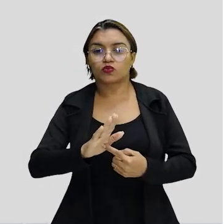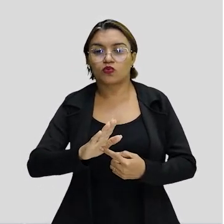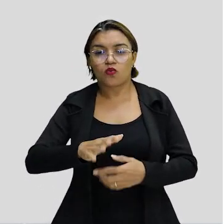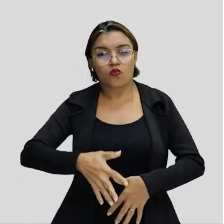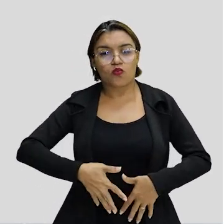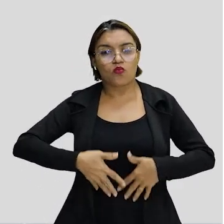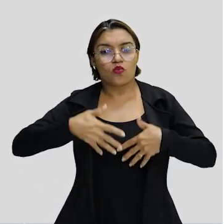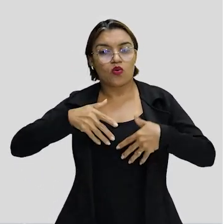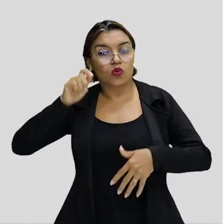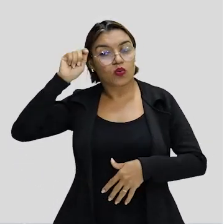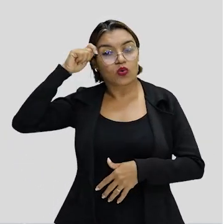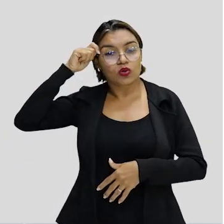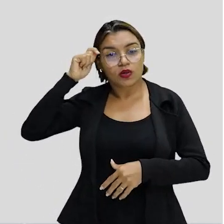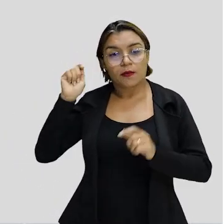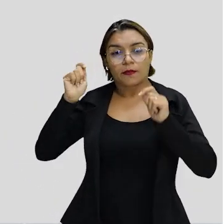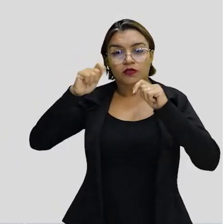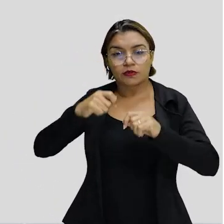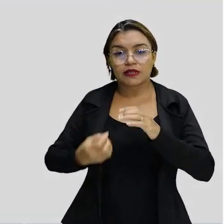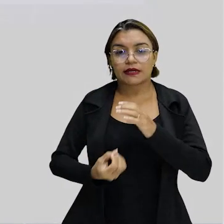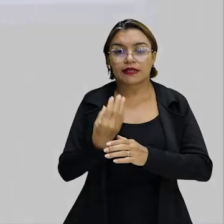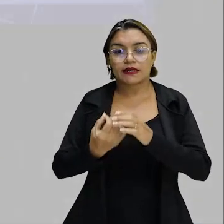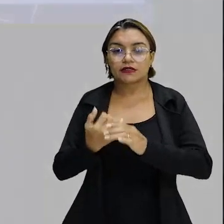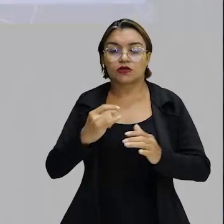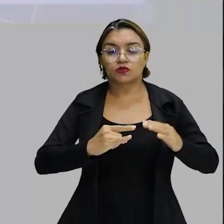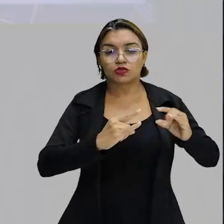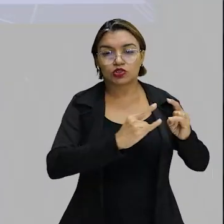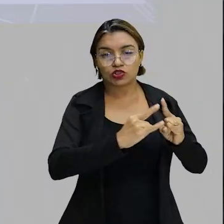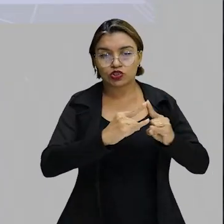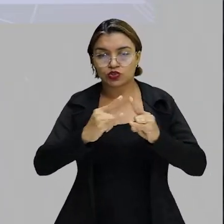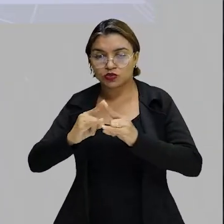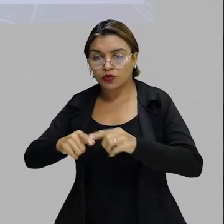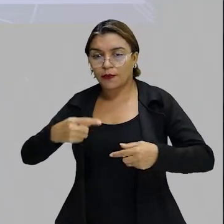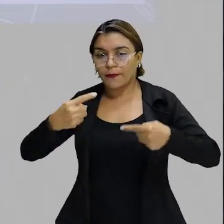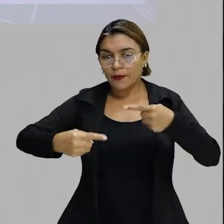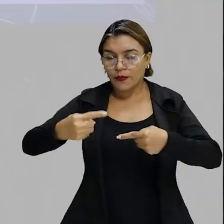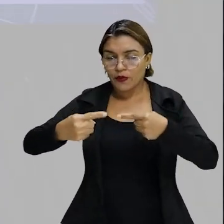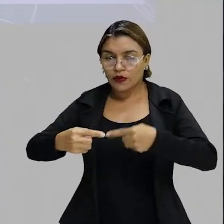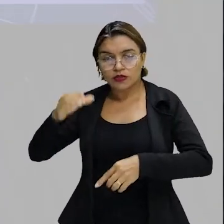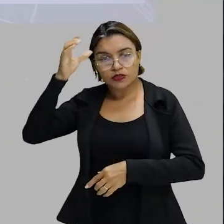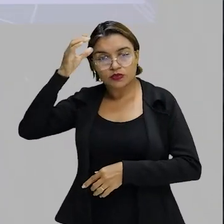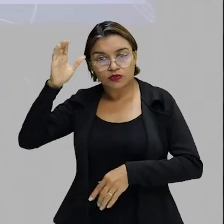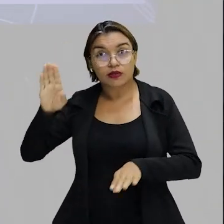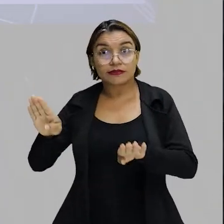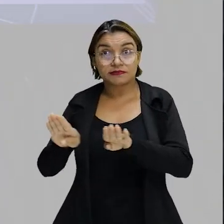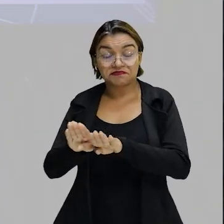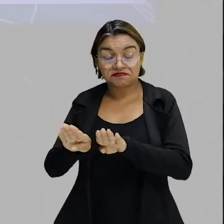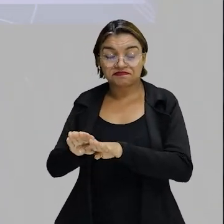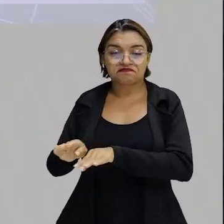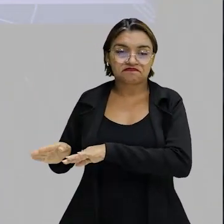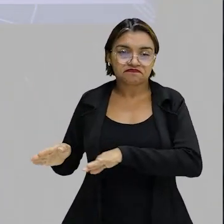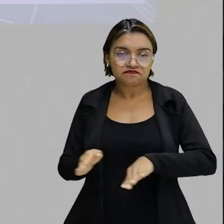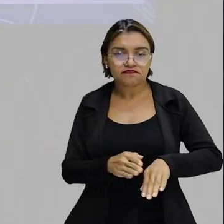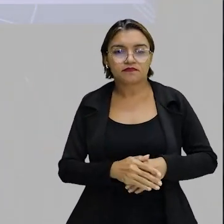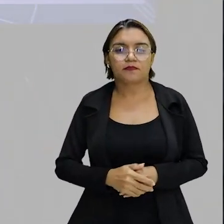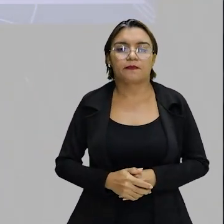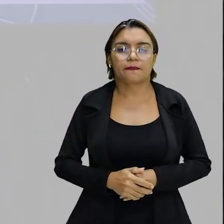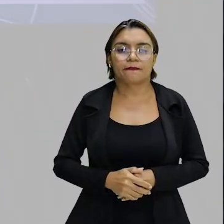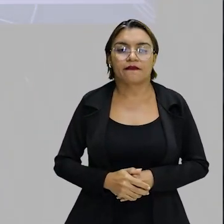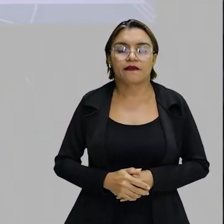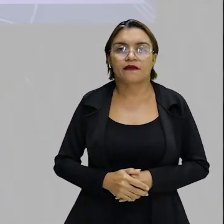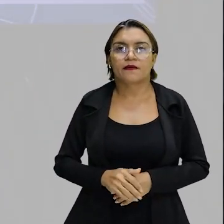criação de novas instituições políticas e culturais. A Sandra de